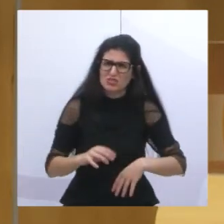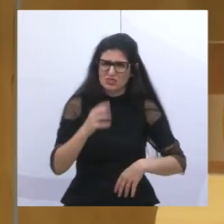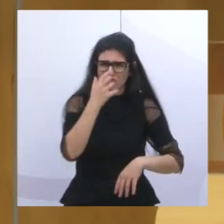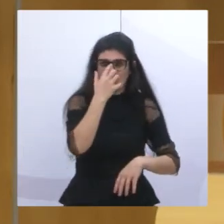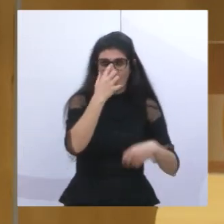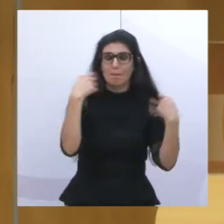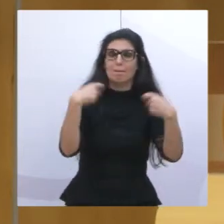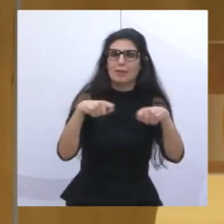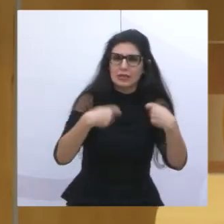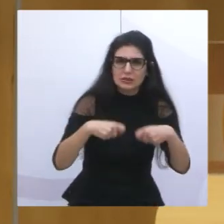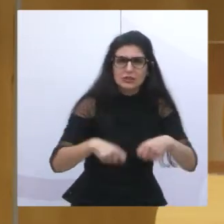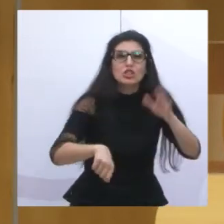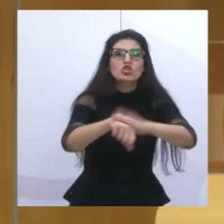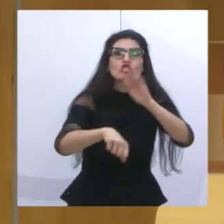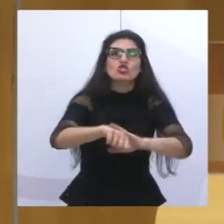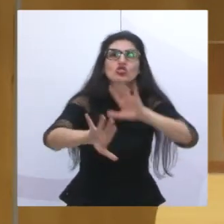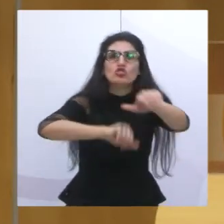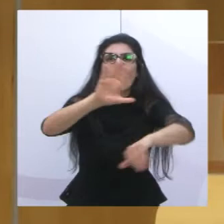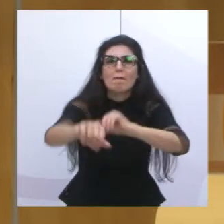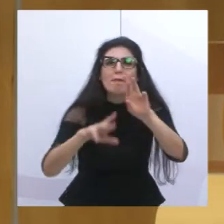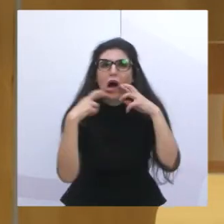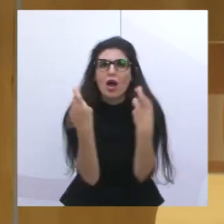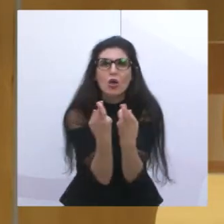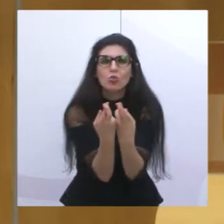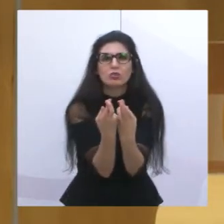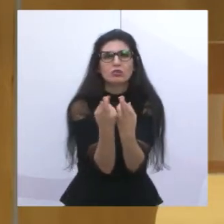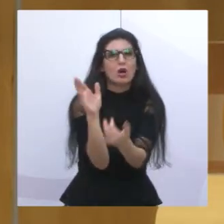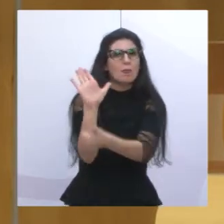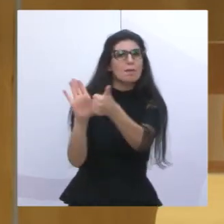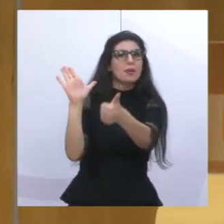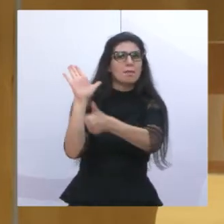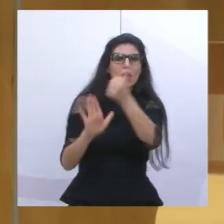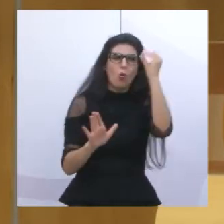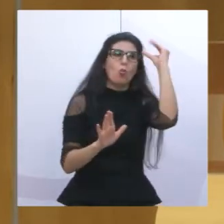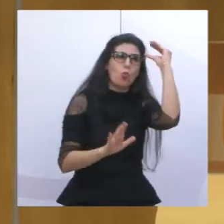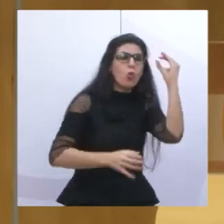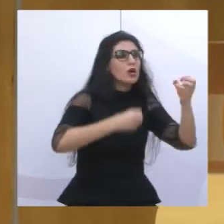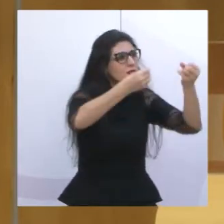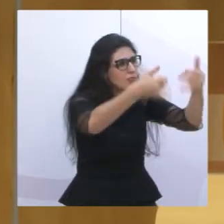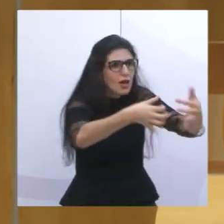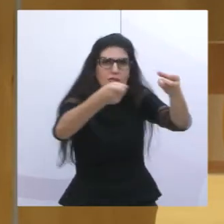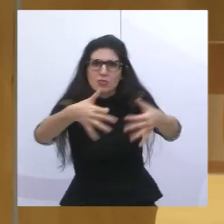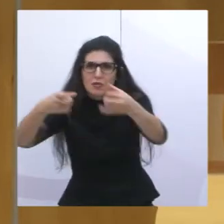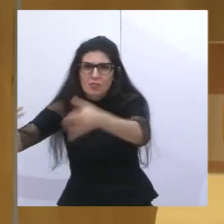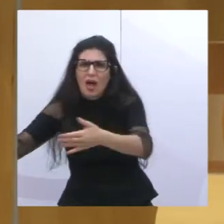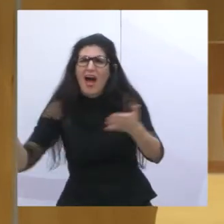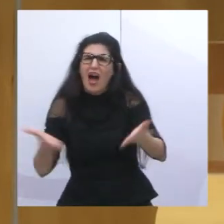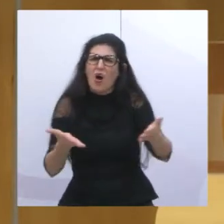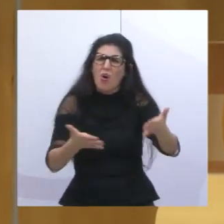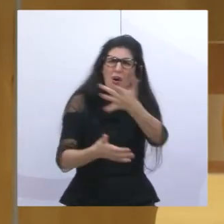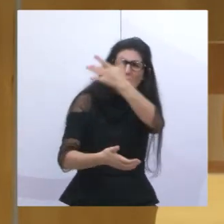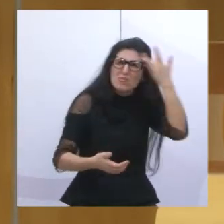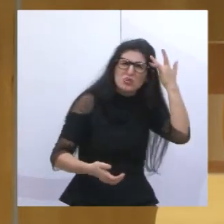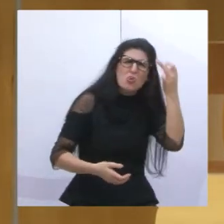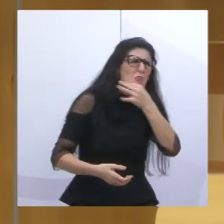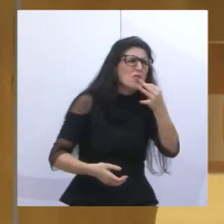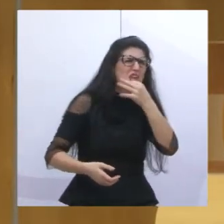base, convencer. Se não convenceu naquele momento, o que aconteceu nesse meio termo que agora o pessoal mudou de